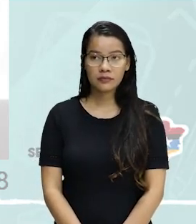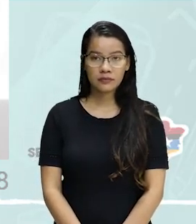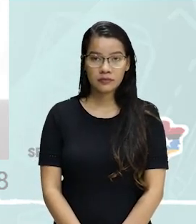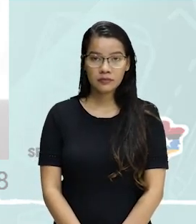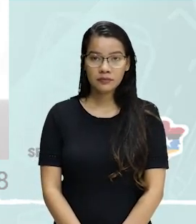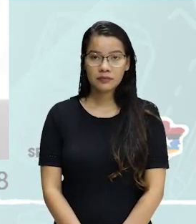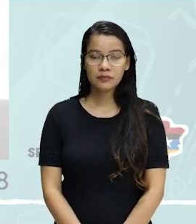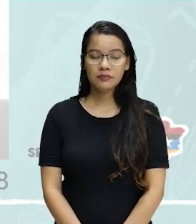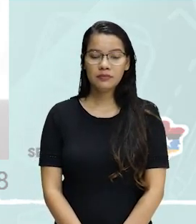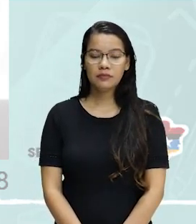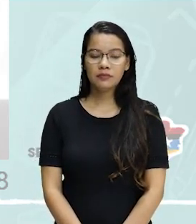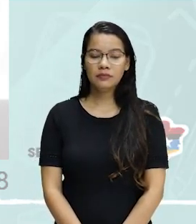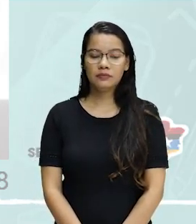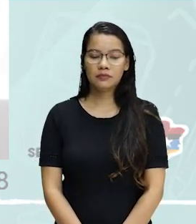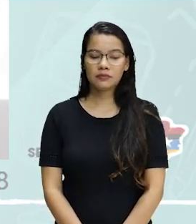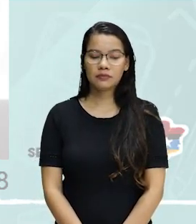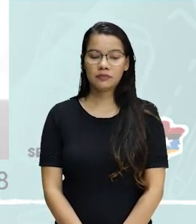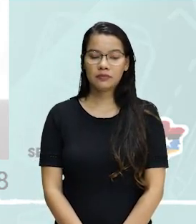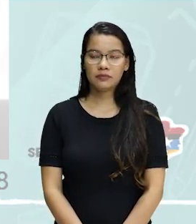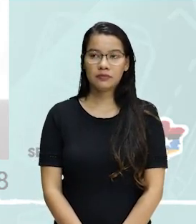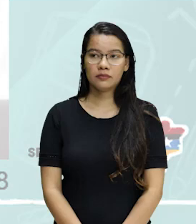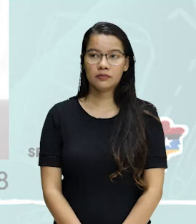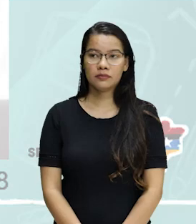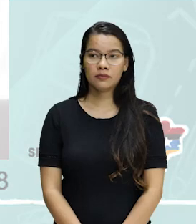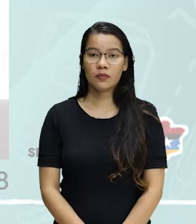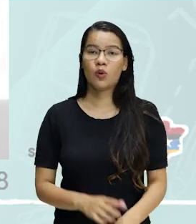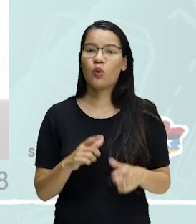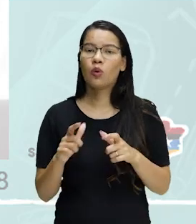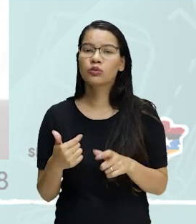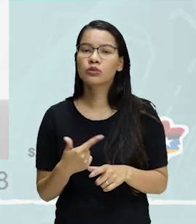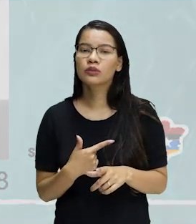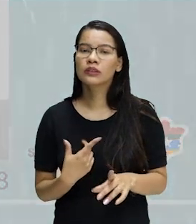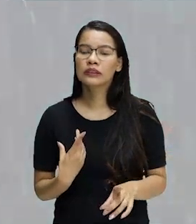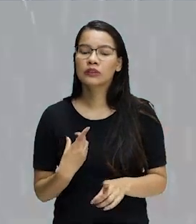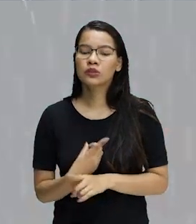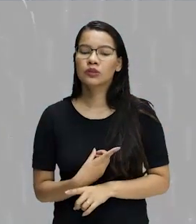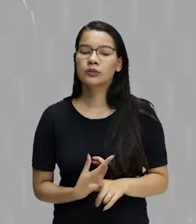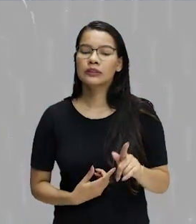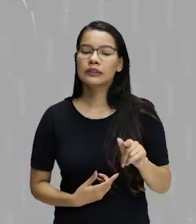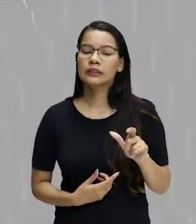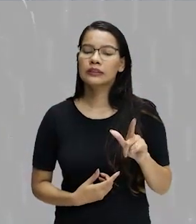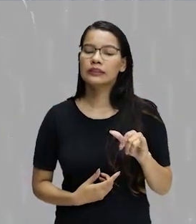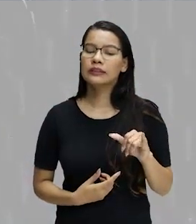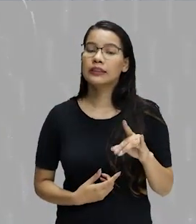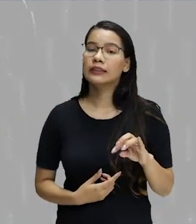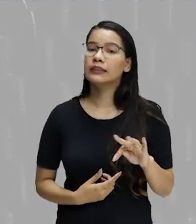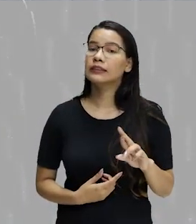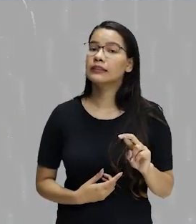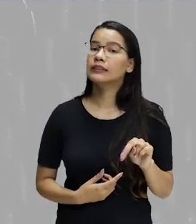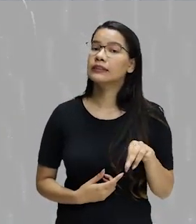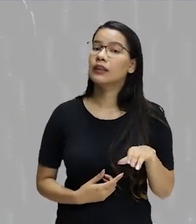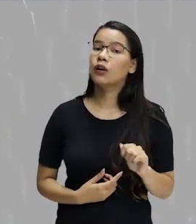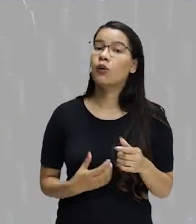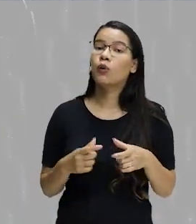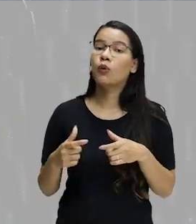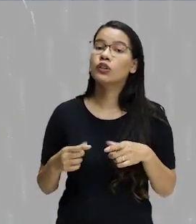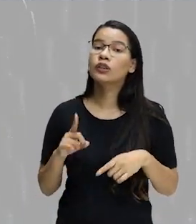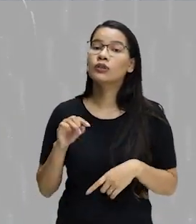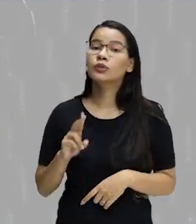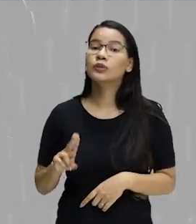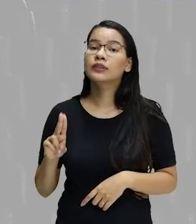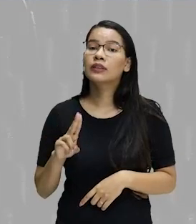adocicado e não tóxico, certo? Onde a gente encontra a glicerina? Onde a glicerina ela é